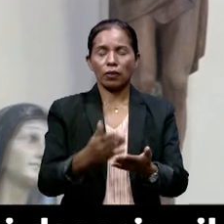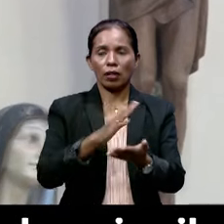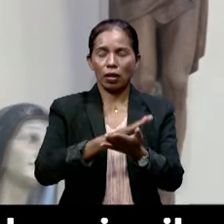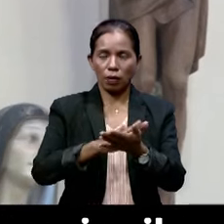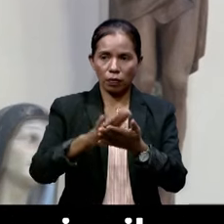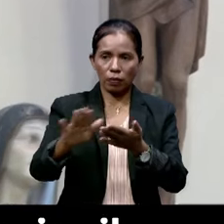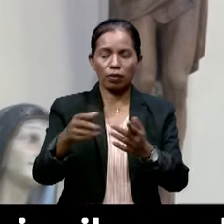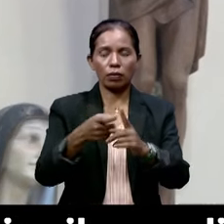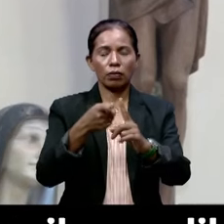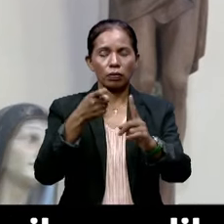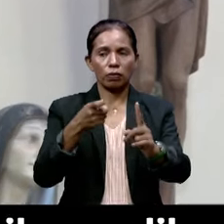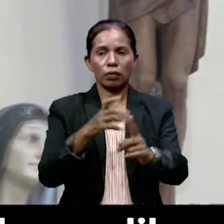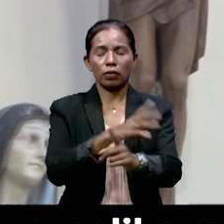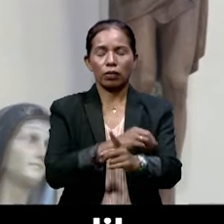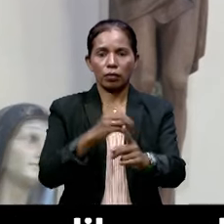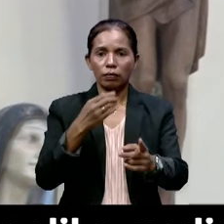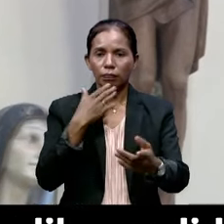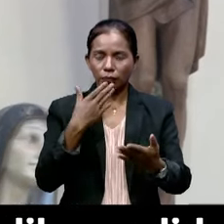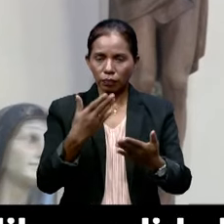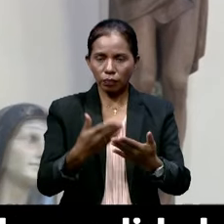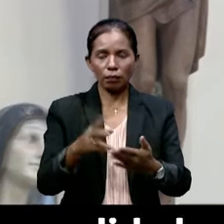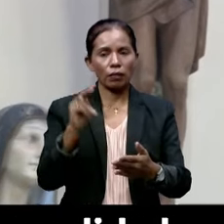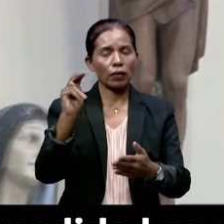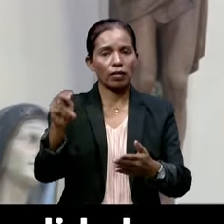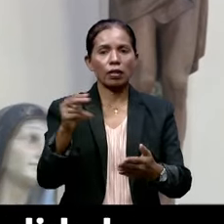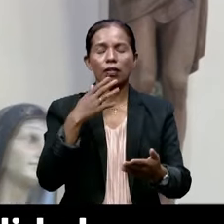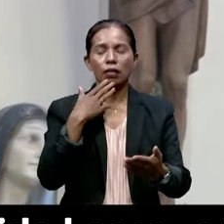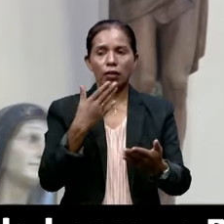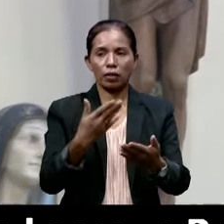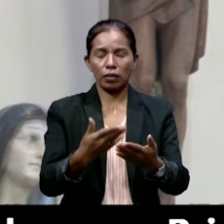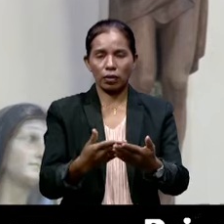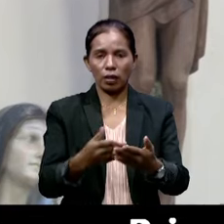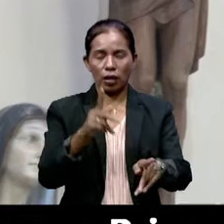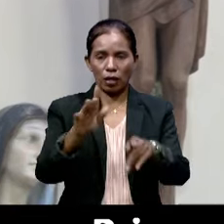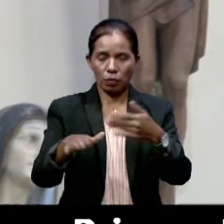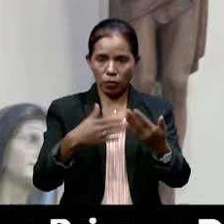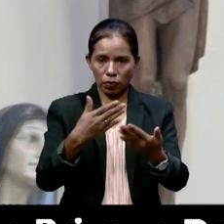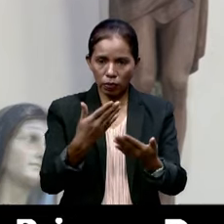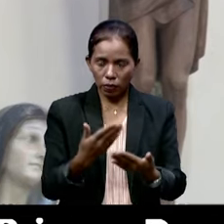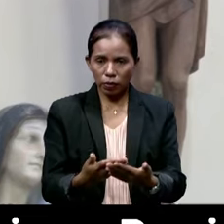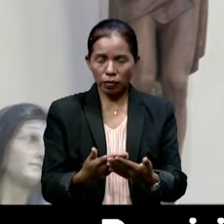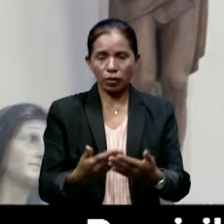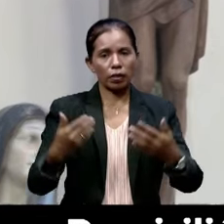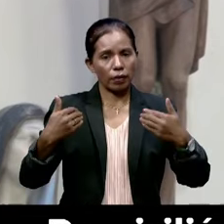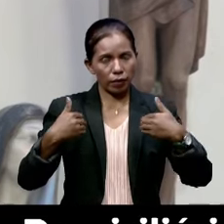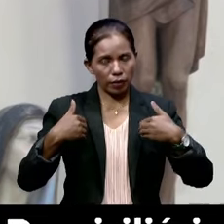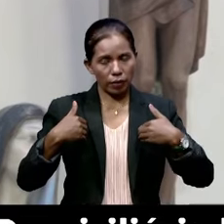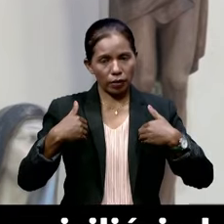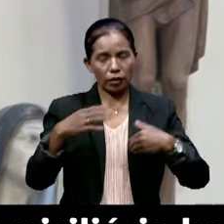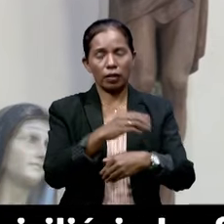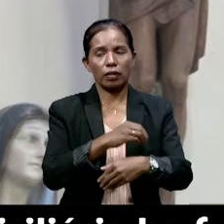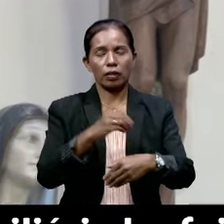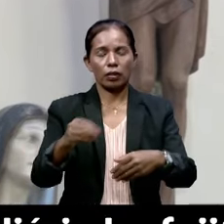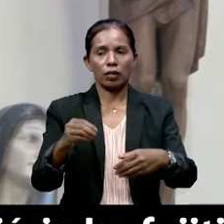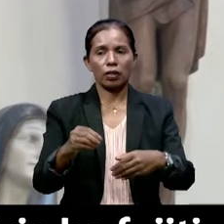rai husi leitura catastróficas, nunie feitos paralisadores. Iha ona século ida husi